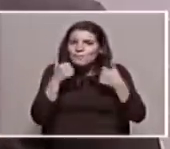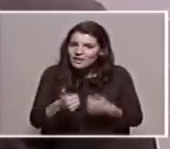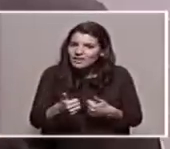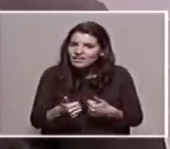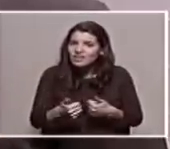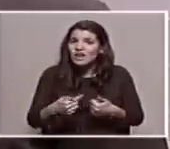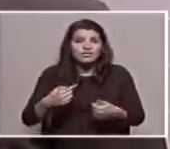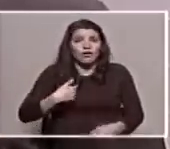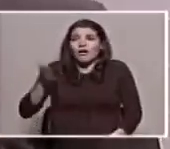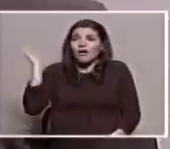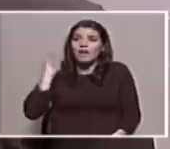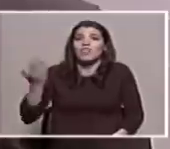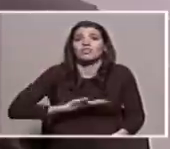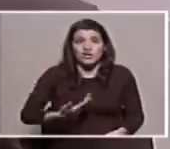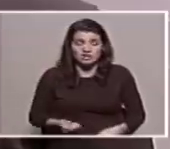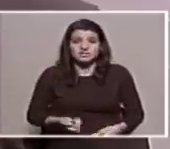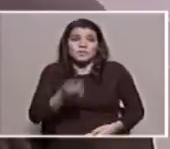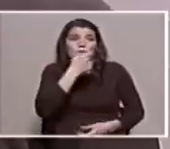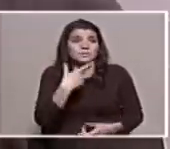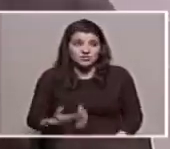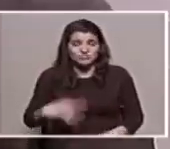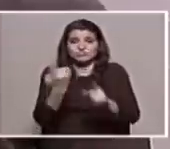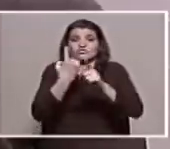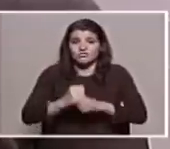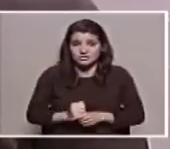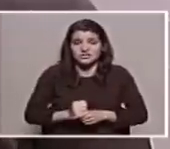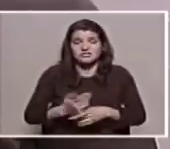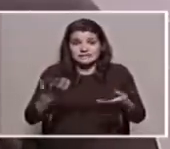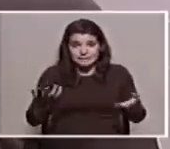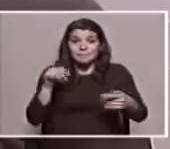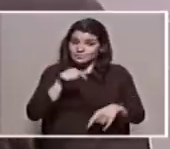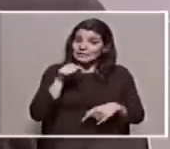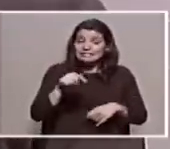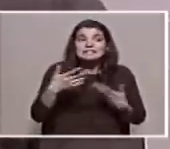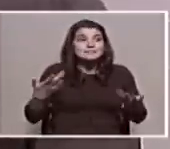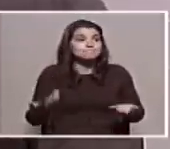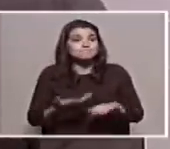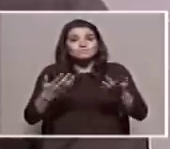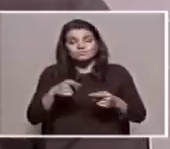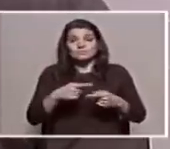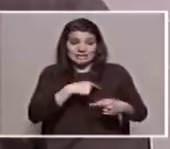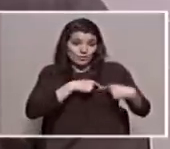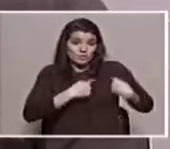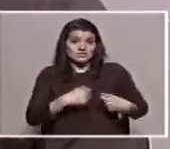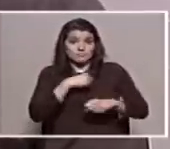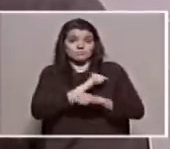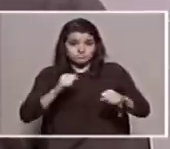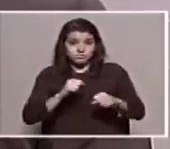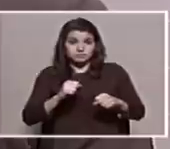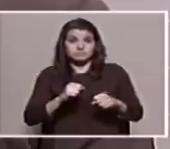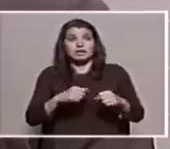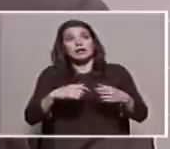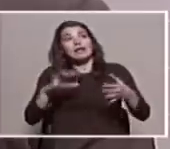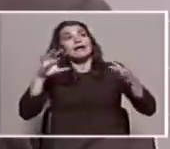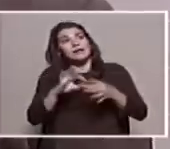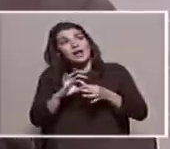dependentes de drogas nós somos dependentes de algo que nos maté Isto é mais uma tipo um infarto muitas vezes tem a ver com uma má